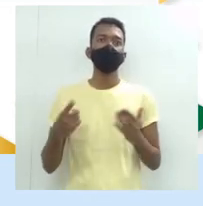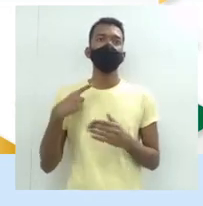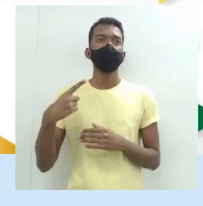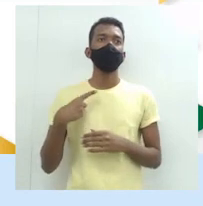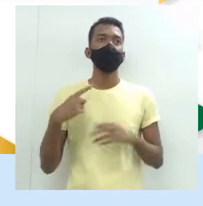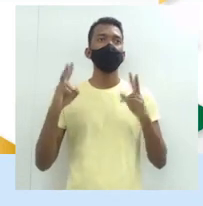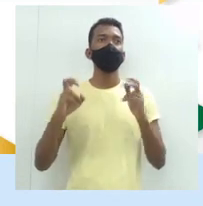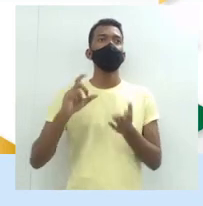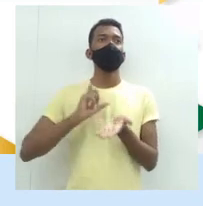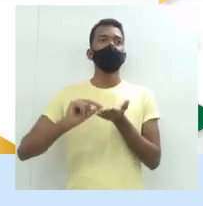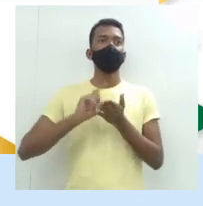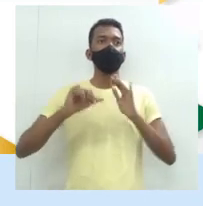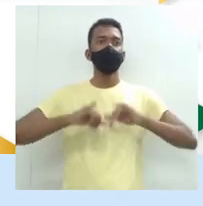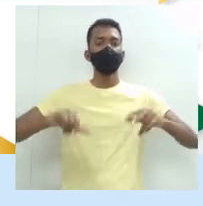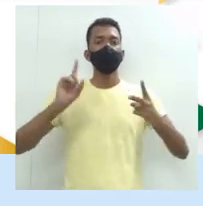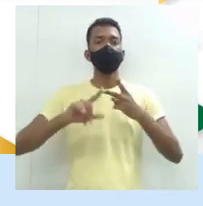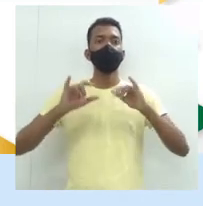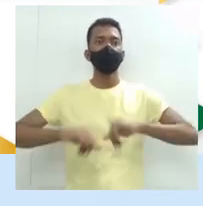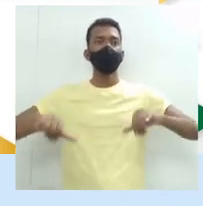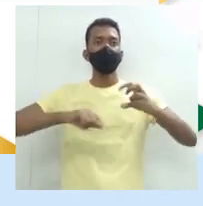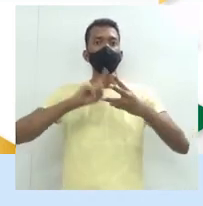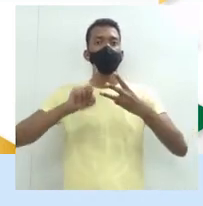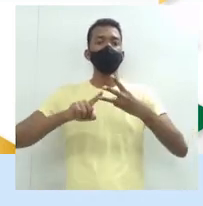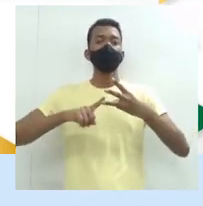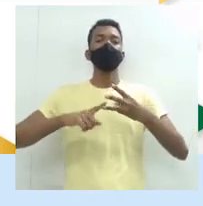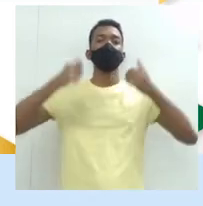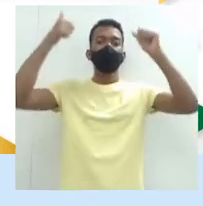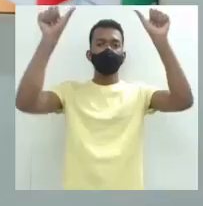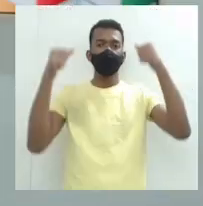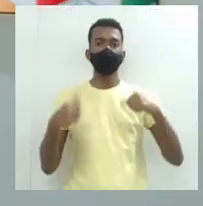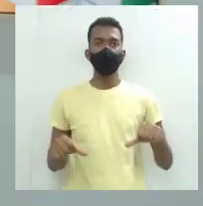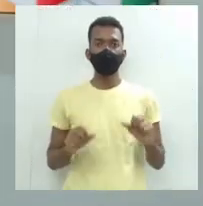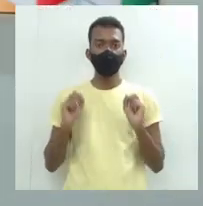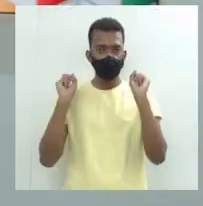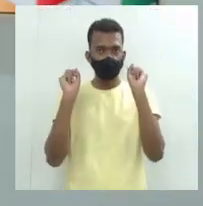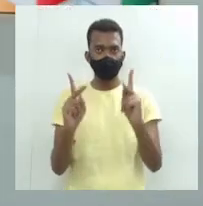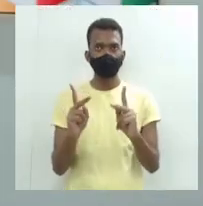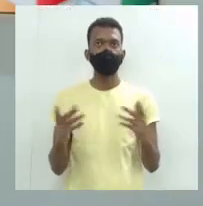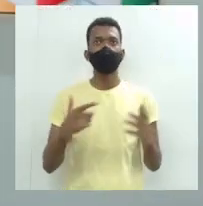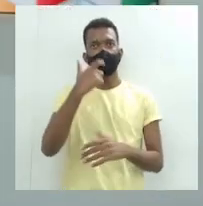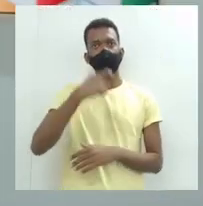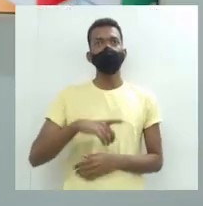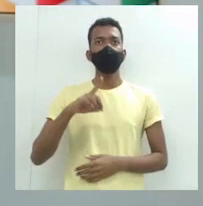artigo informativo no início, anúncio e no final cartazes, ok?